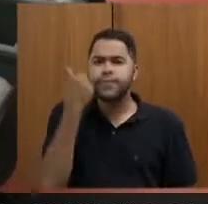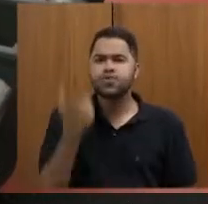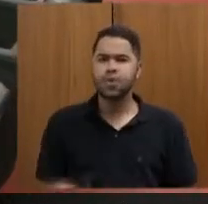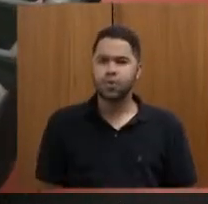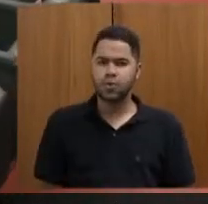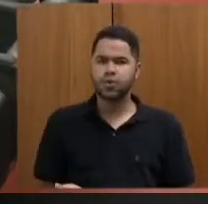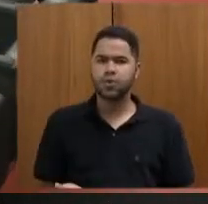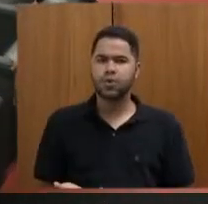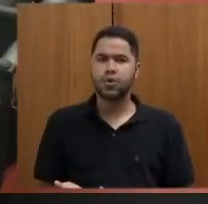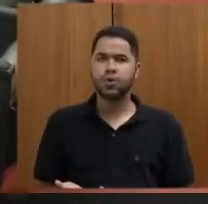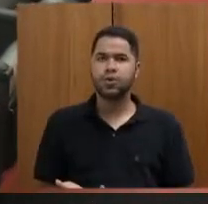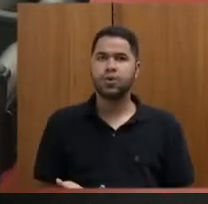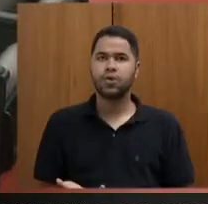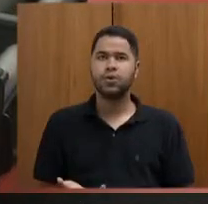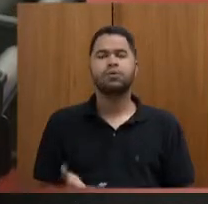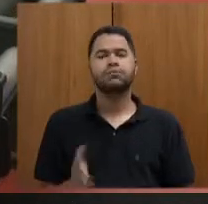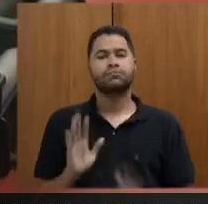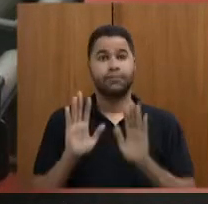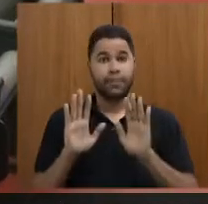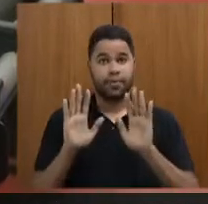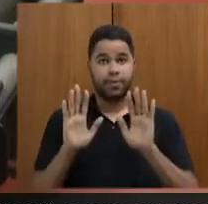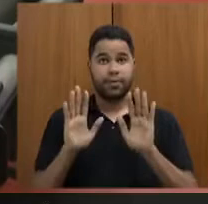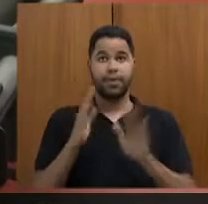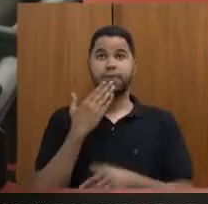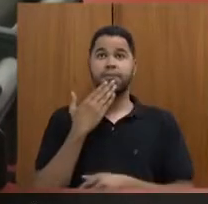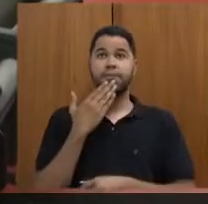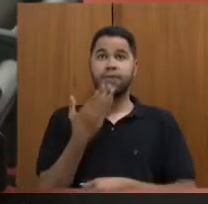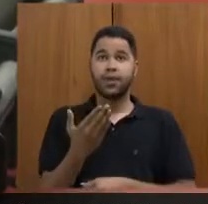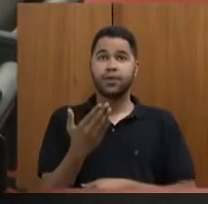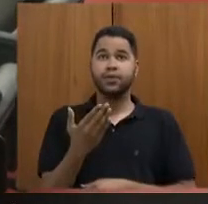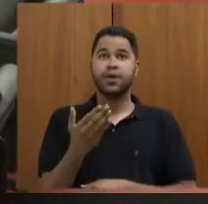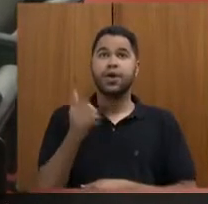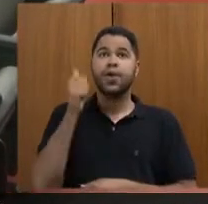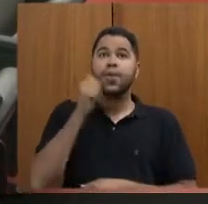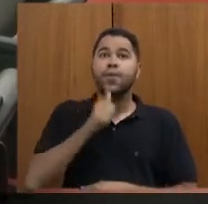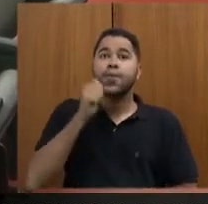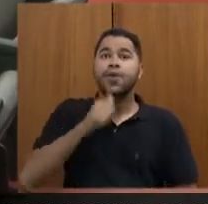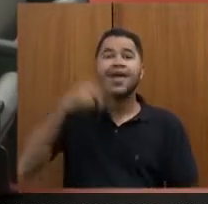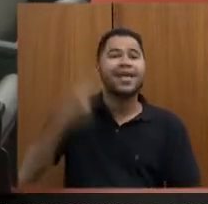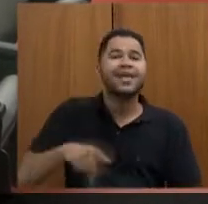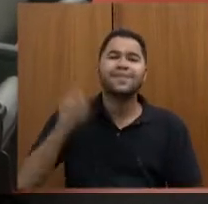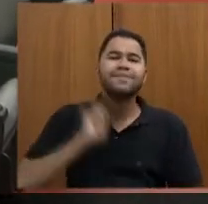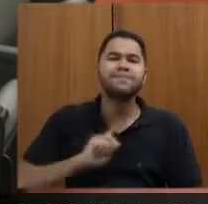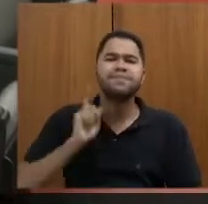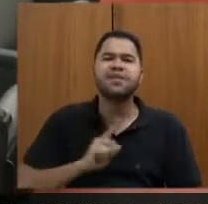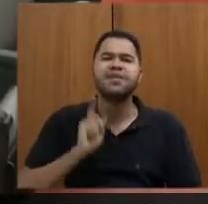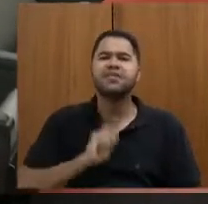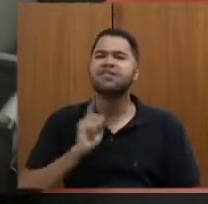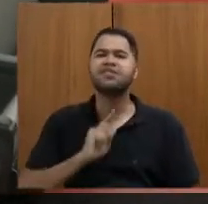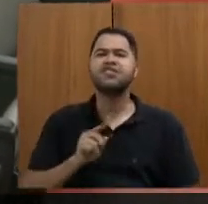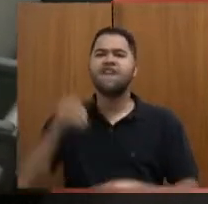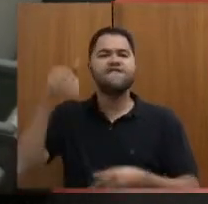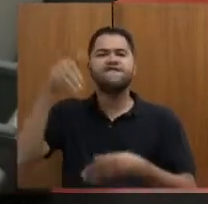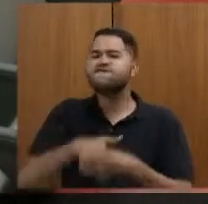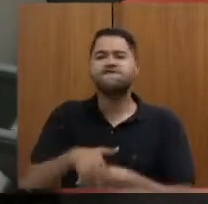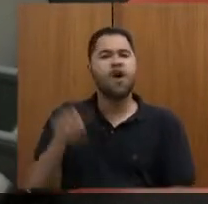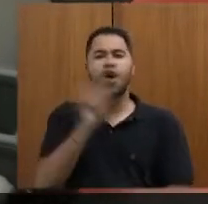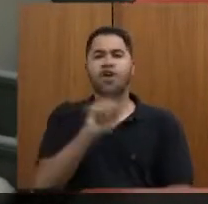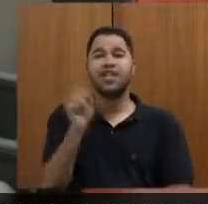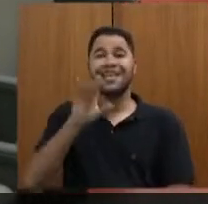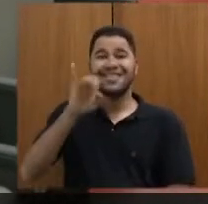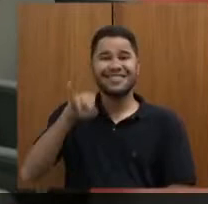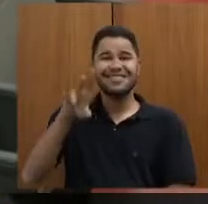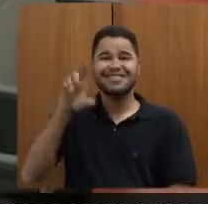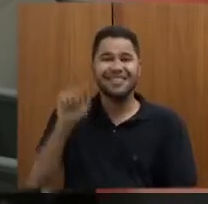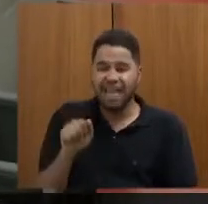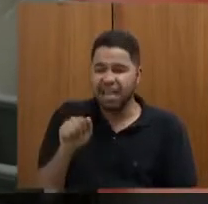Solange, peço um momentinho. Mulheres de Minas, não votem no Serra, porque o Serra